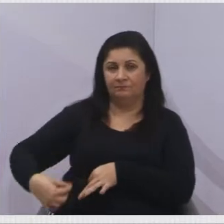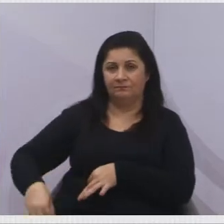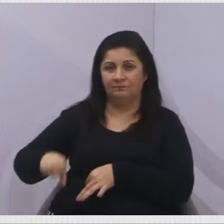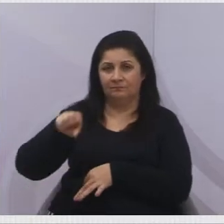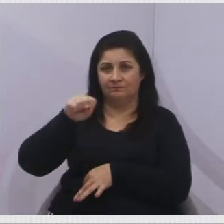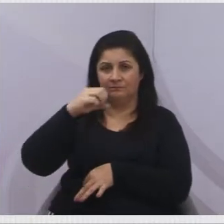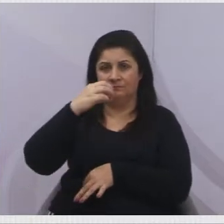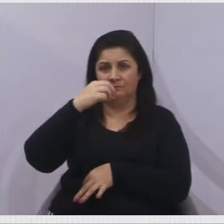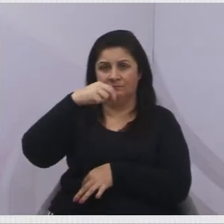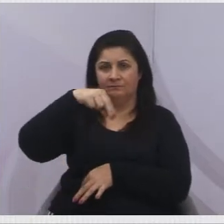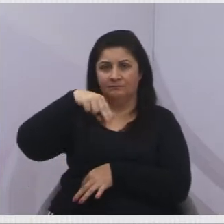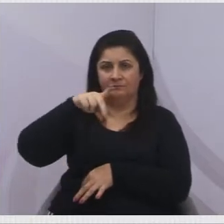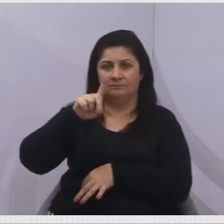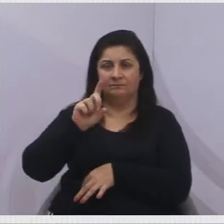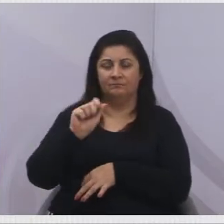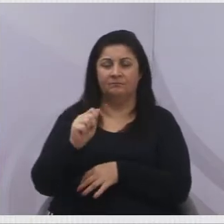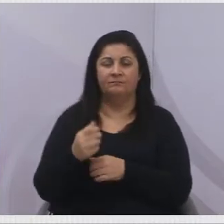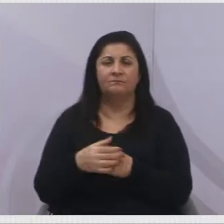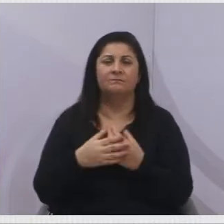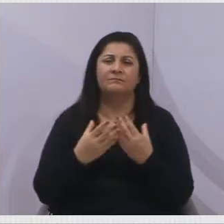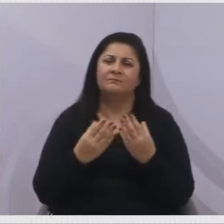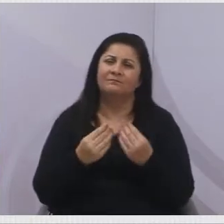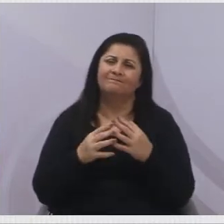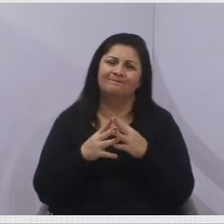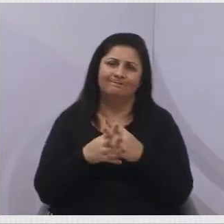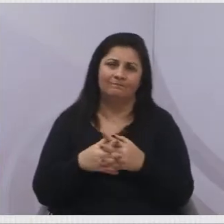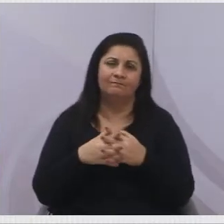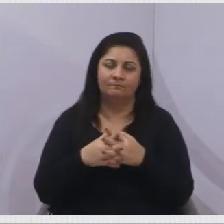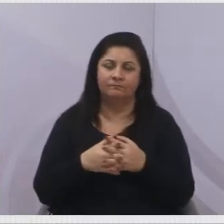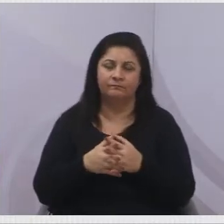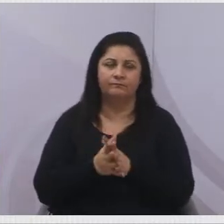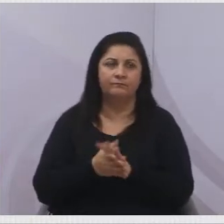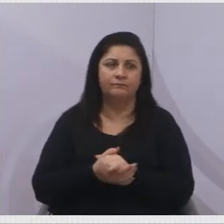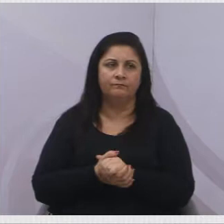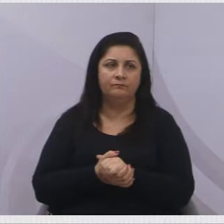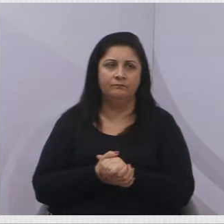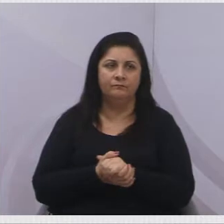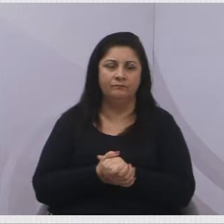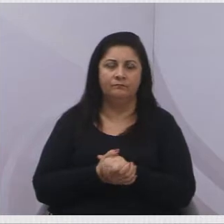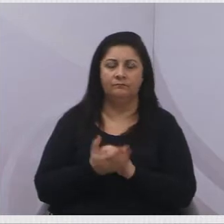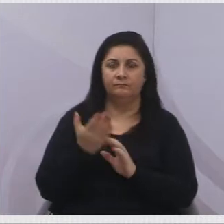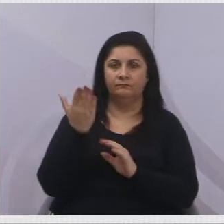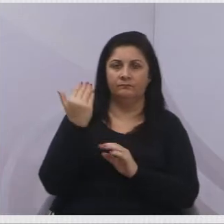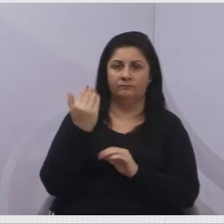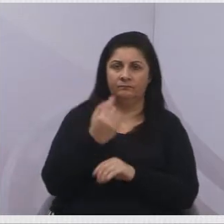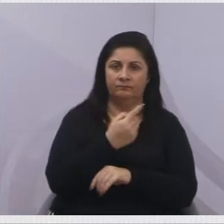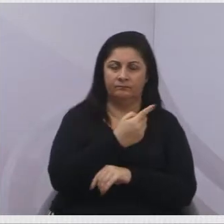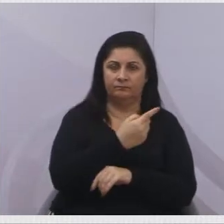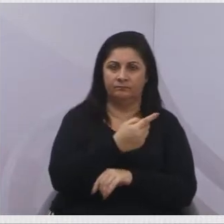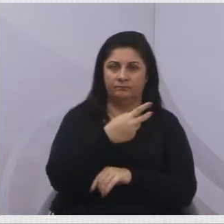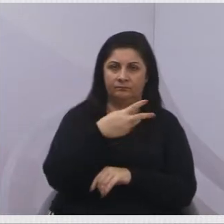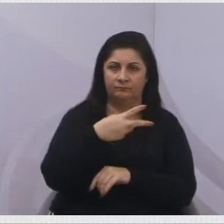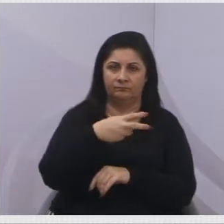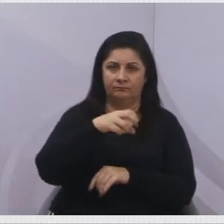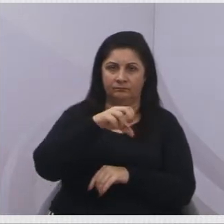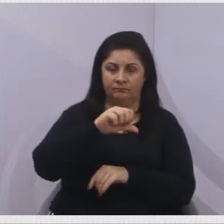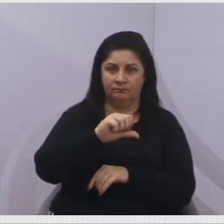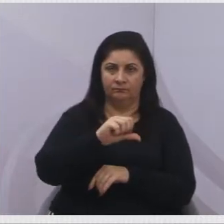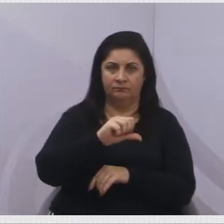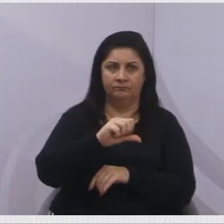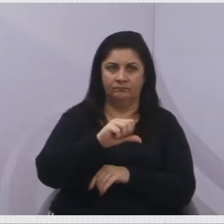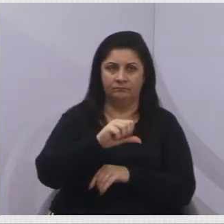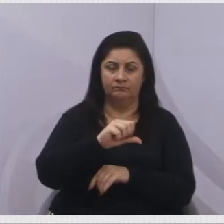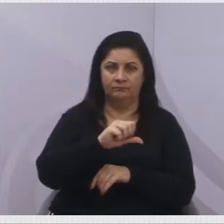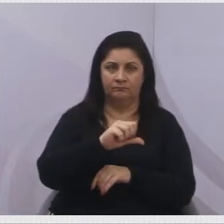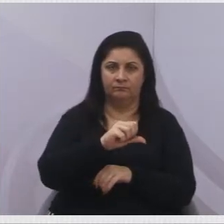e que têm um comprometimento muito maior. Então, foram 129 pacientes acompanhados